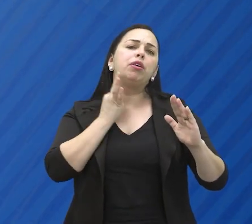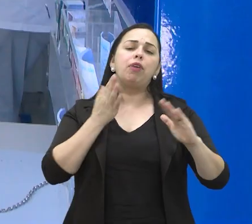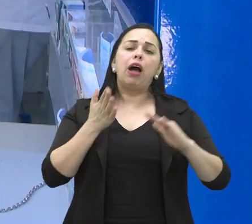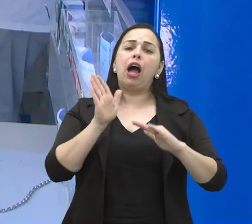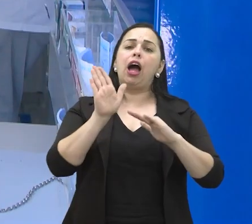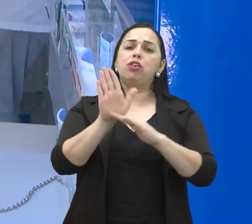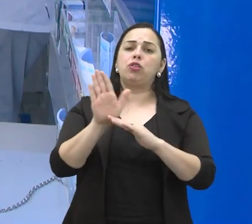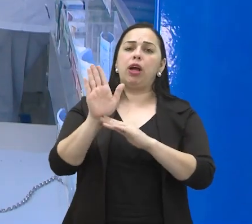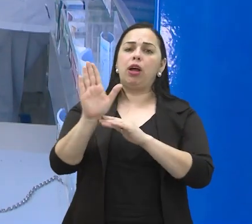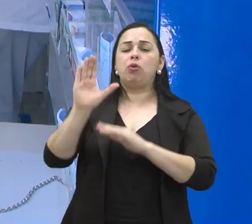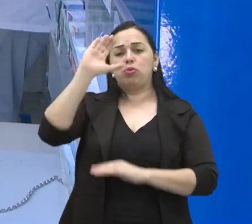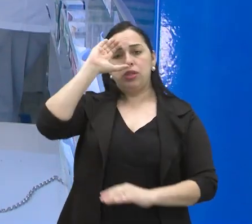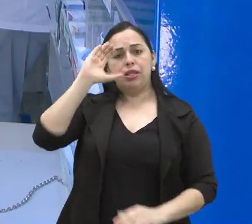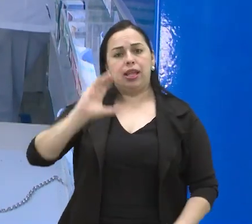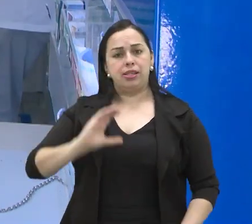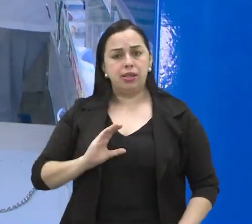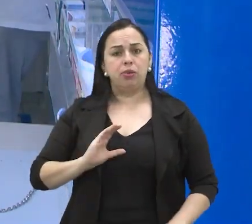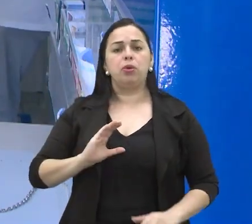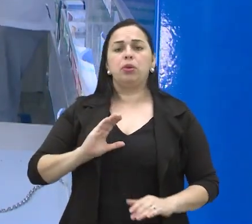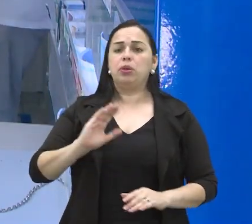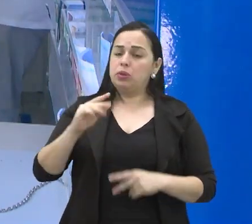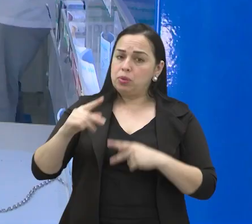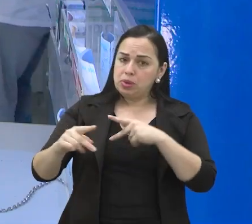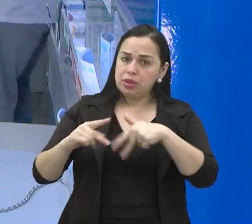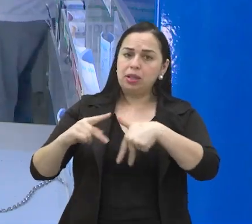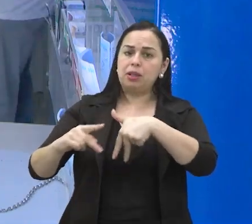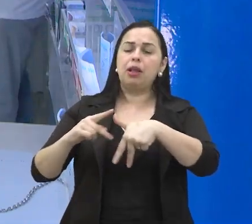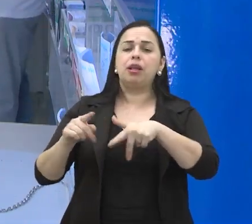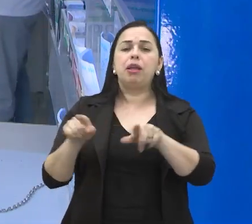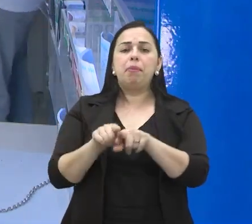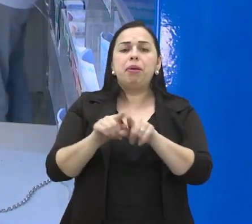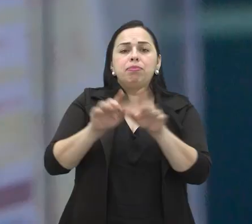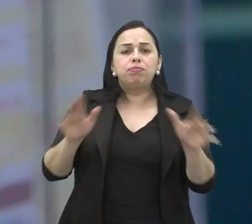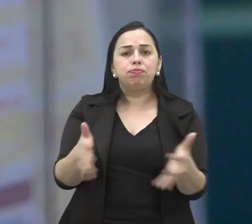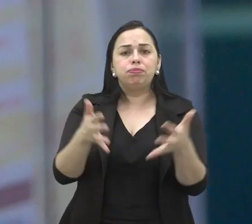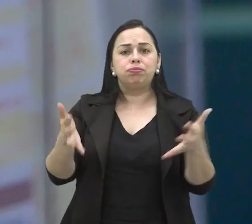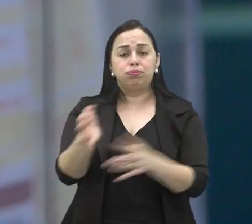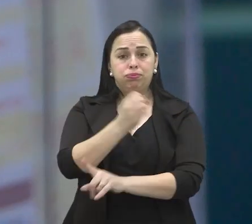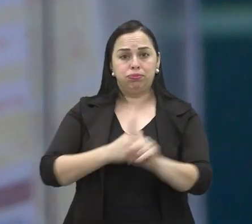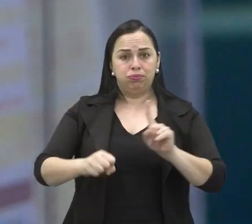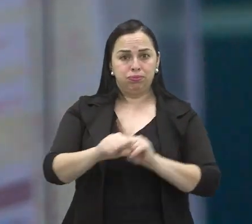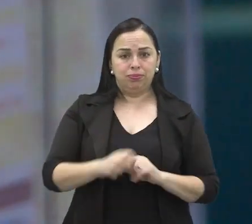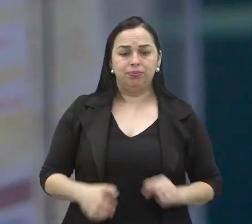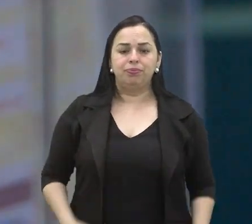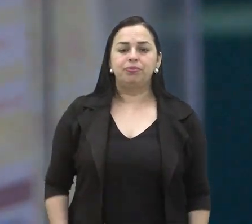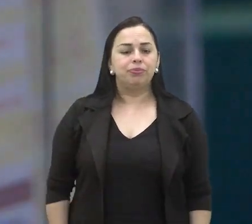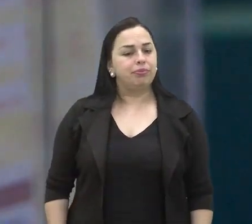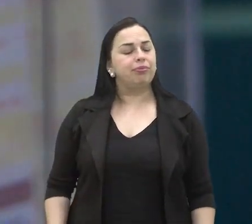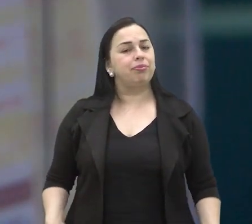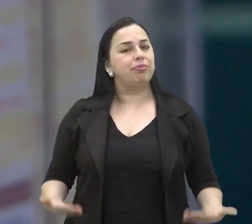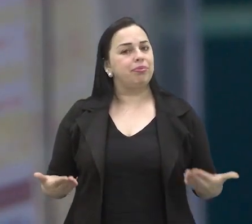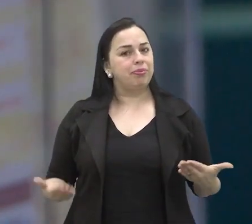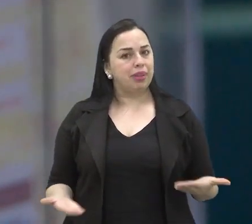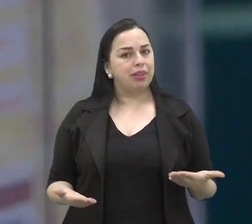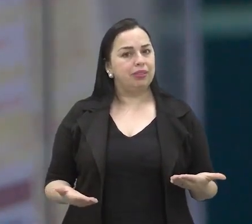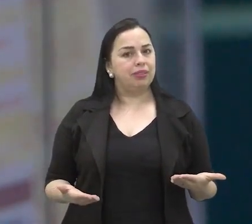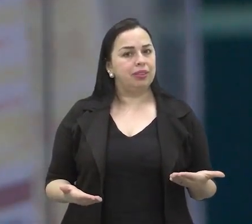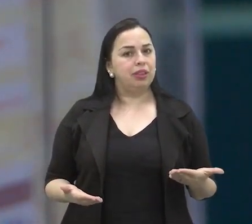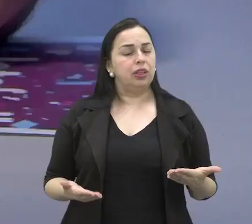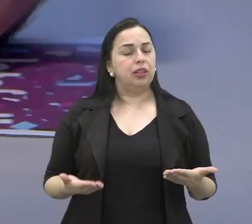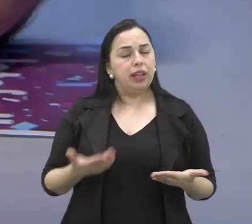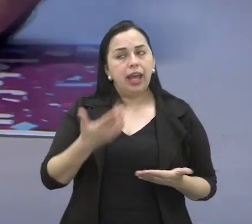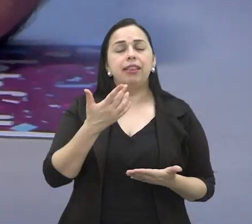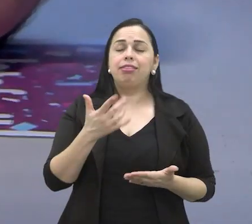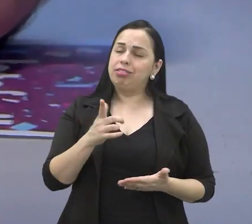cultura. Para os vereadores, a expectativa é que a loteria municipal tenha impacto positivo na vida do